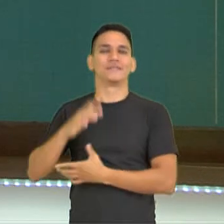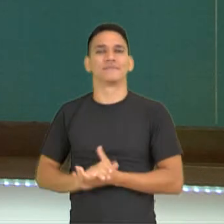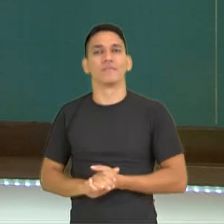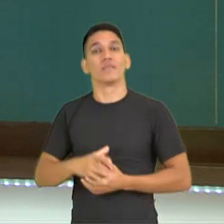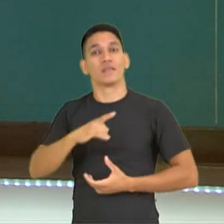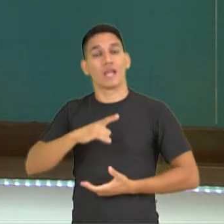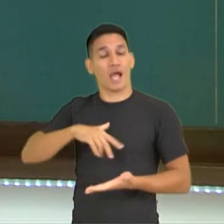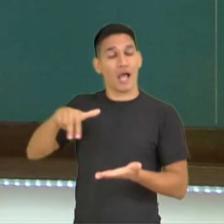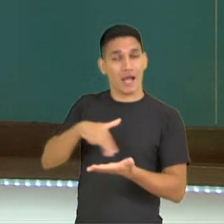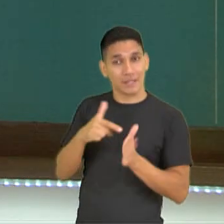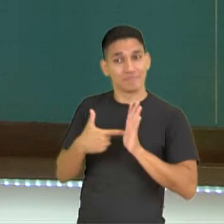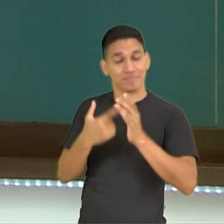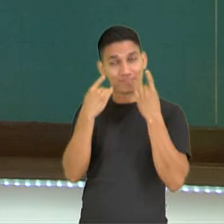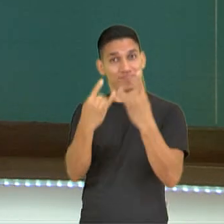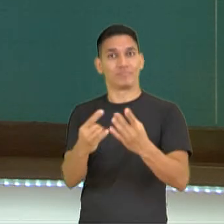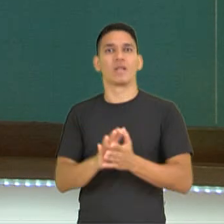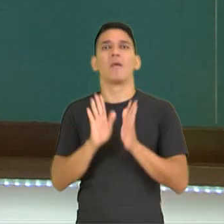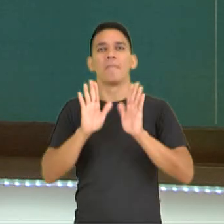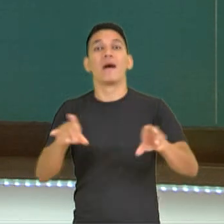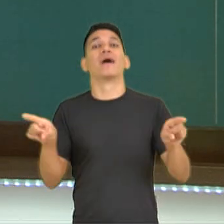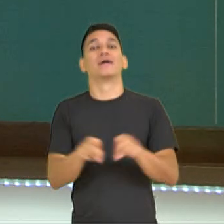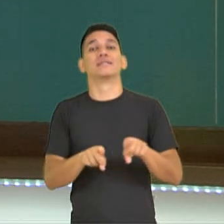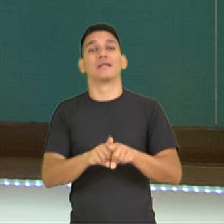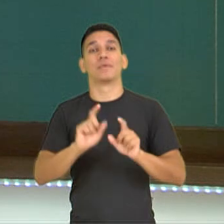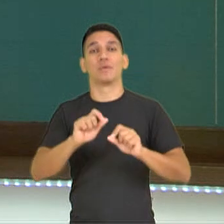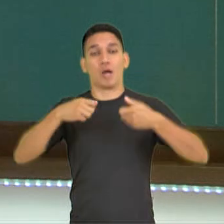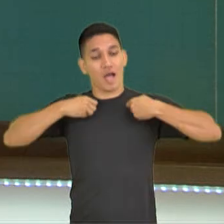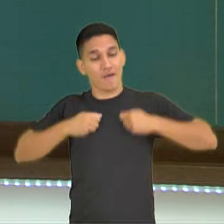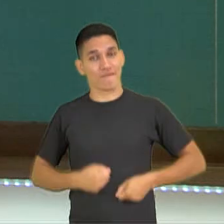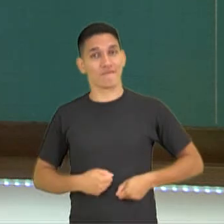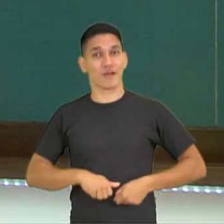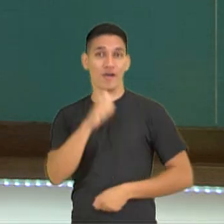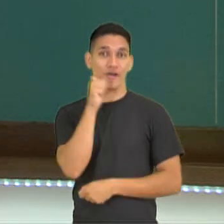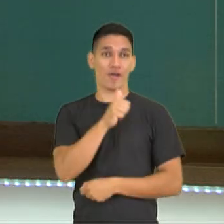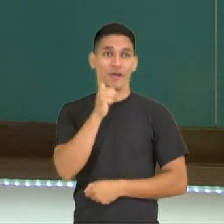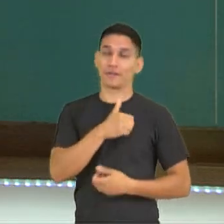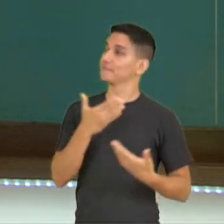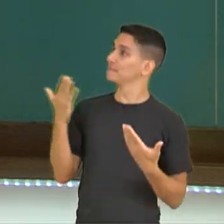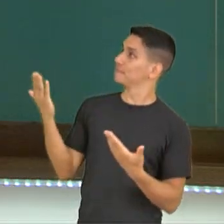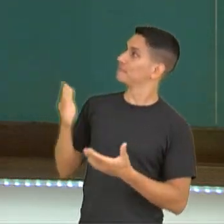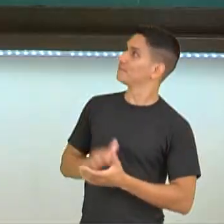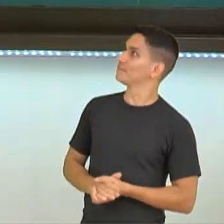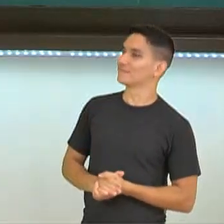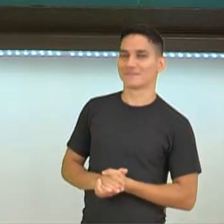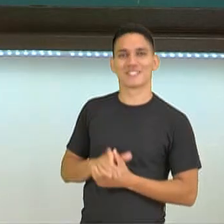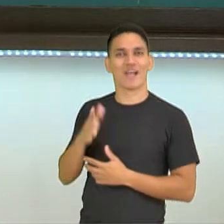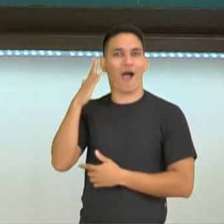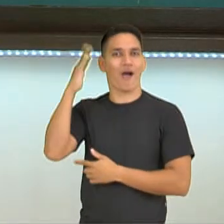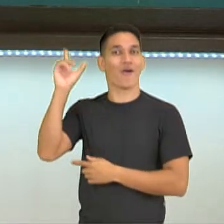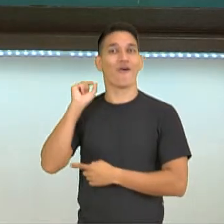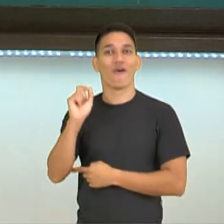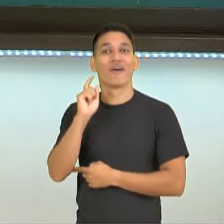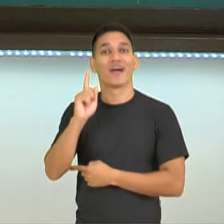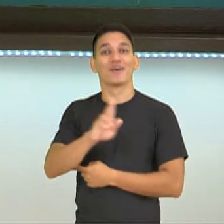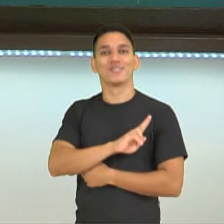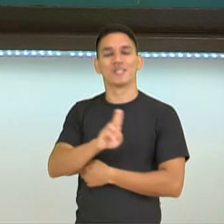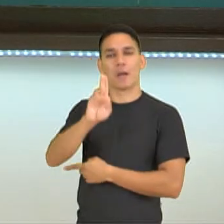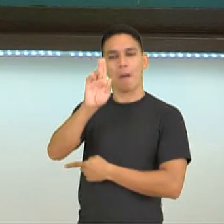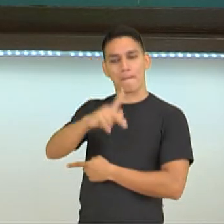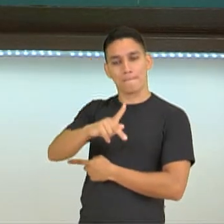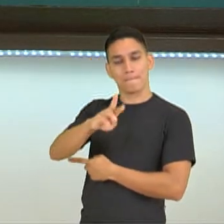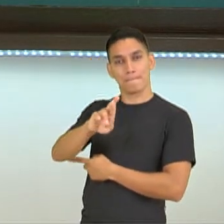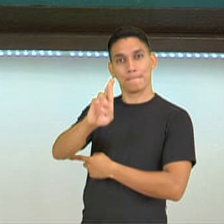Já nós temos também a vestimenta da dama. A dama é a famosa prenda